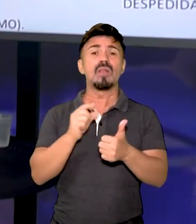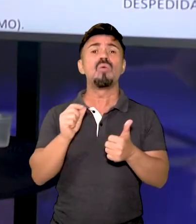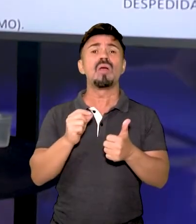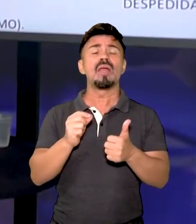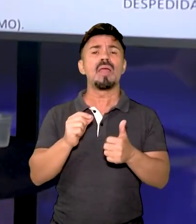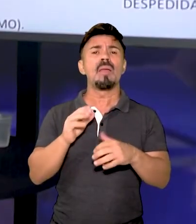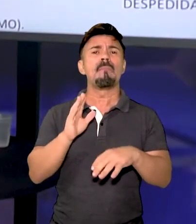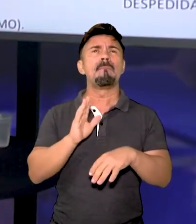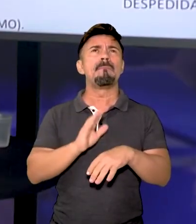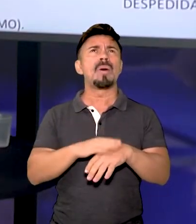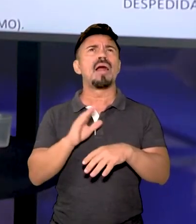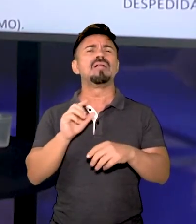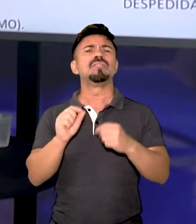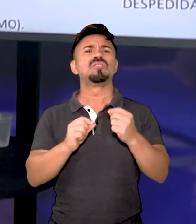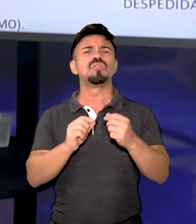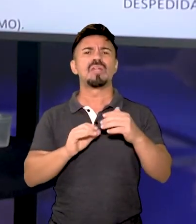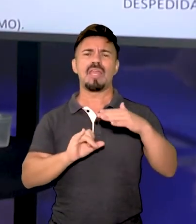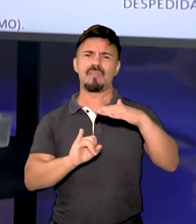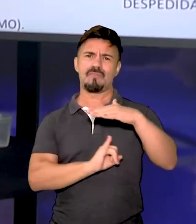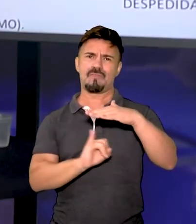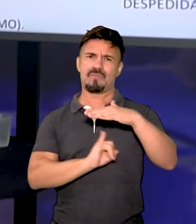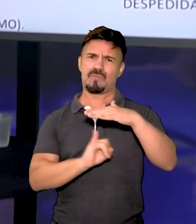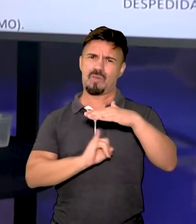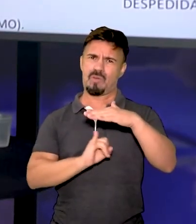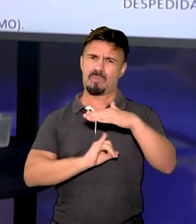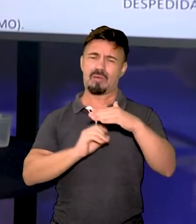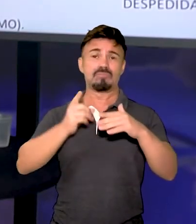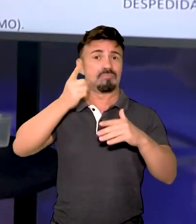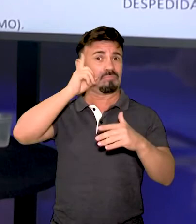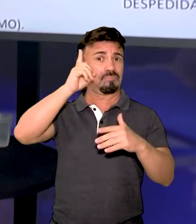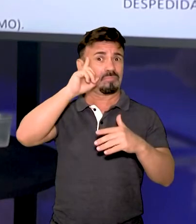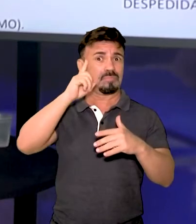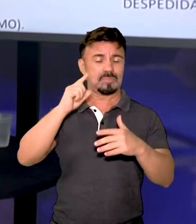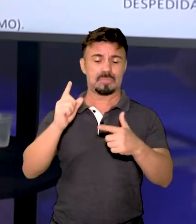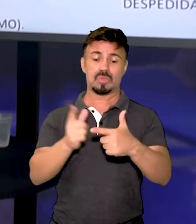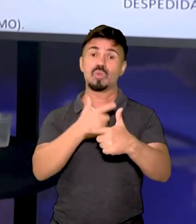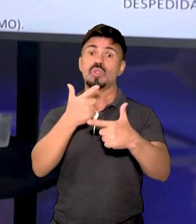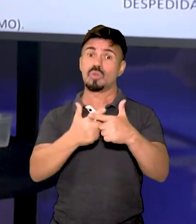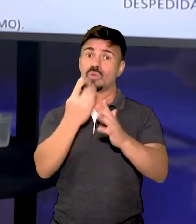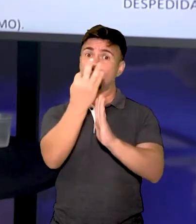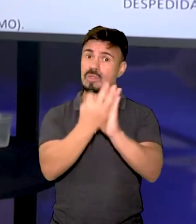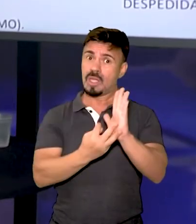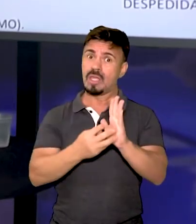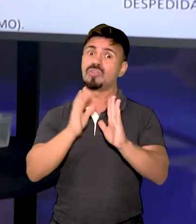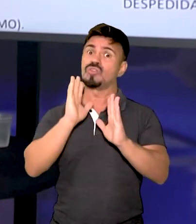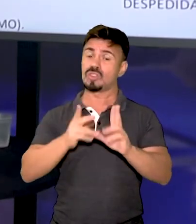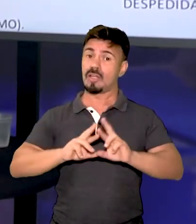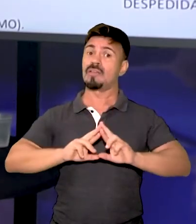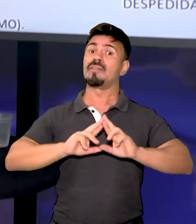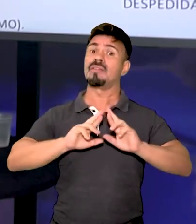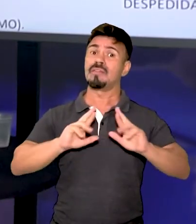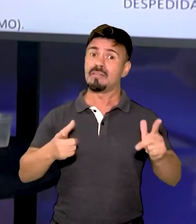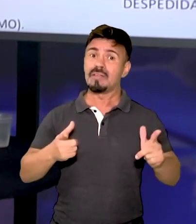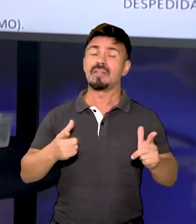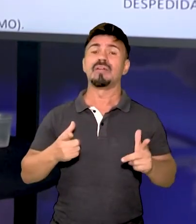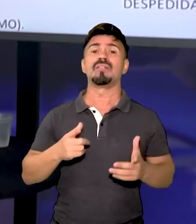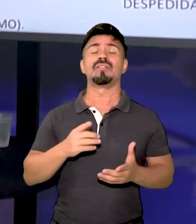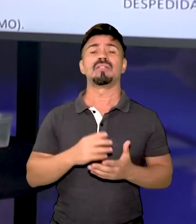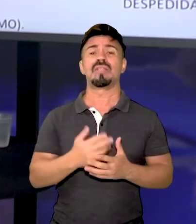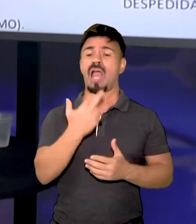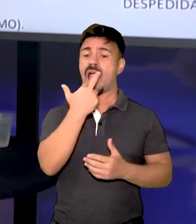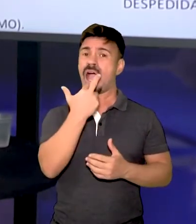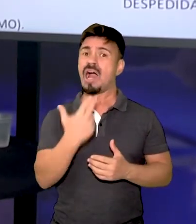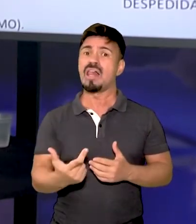mais informal, uma linguagem do dia a dia. No segundo texto, a gente já viu diferente, Que o segundo texto a gente tem uma